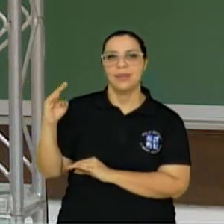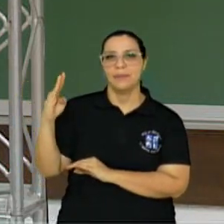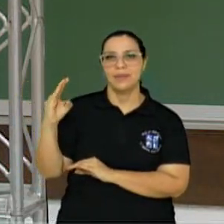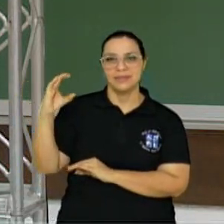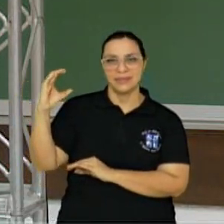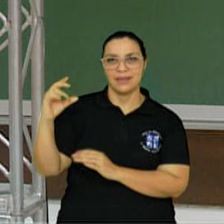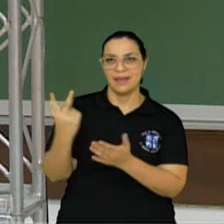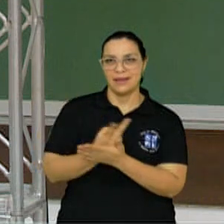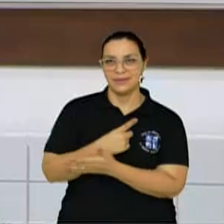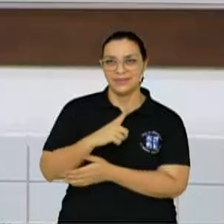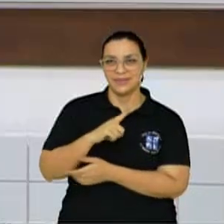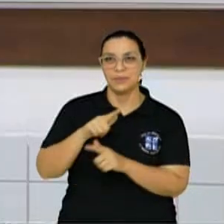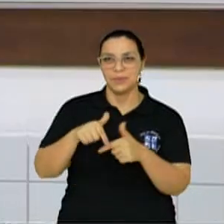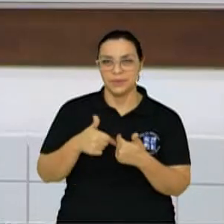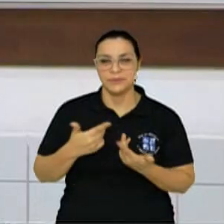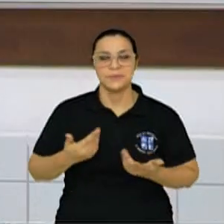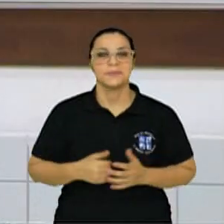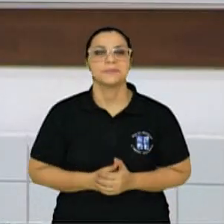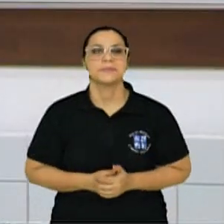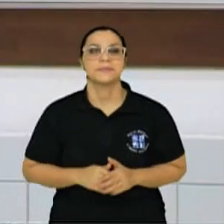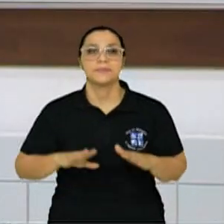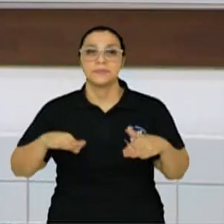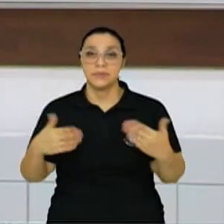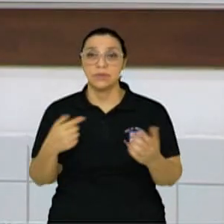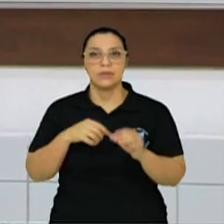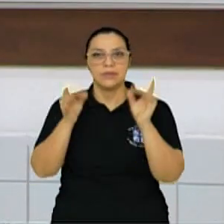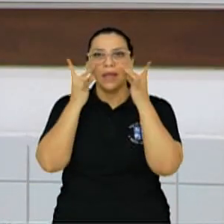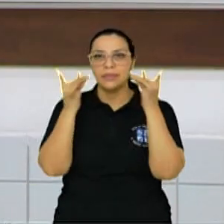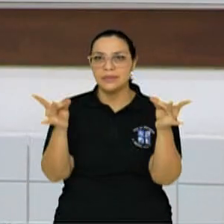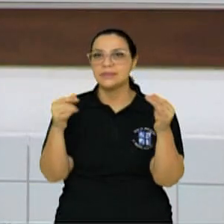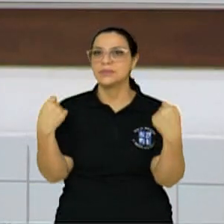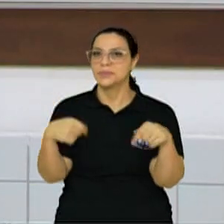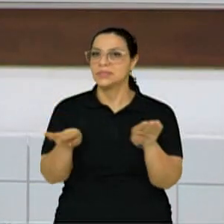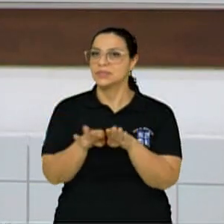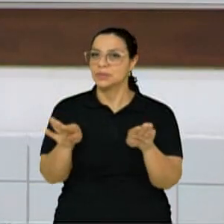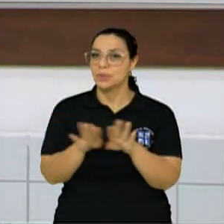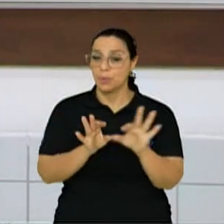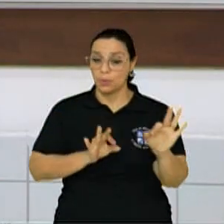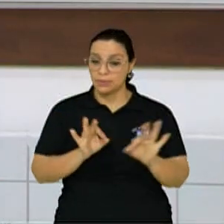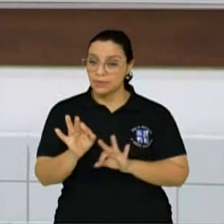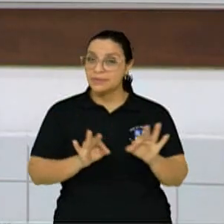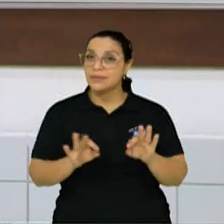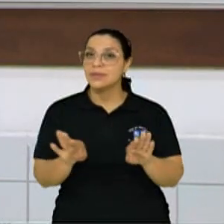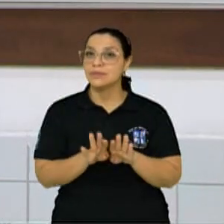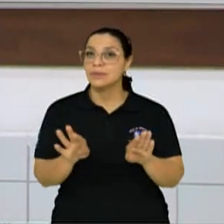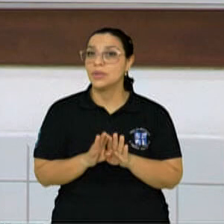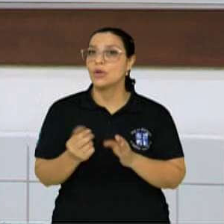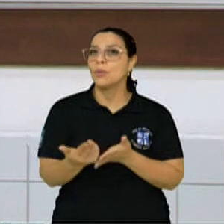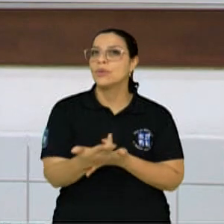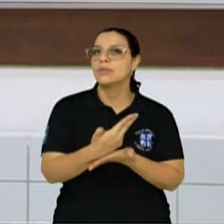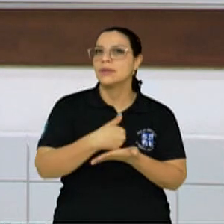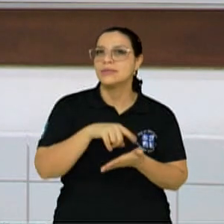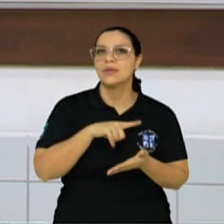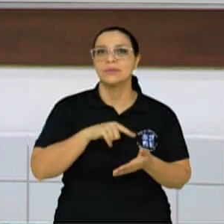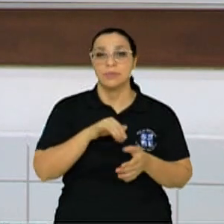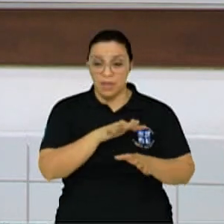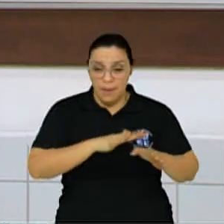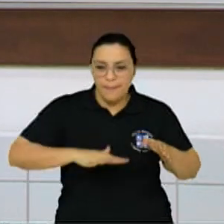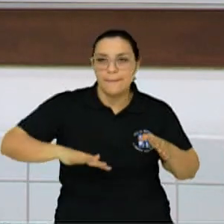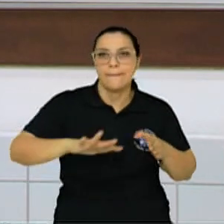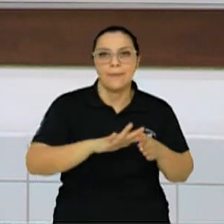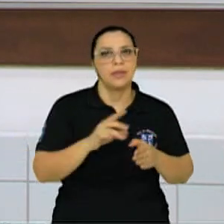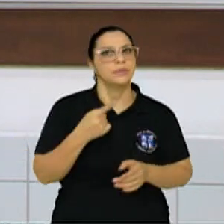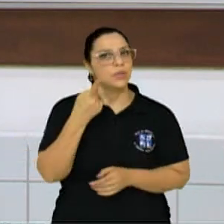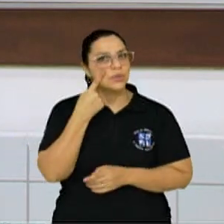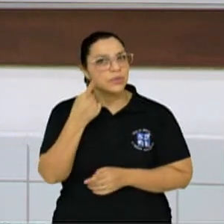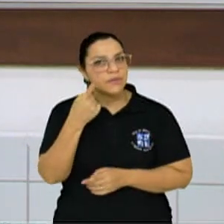BC. Ok? Então, tem que estar atento a essas projeções, a essas representações, porque eu